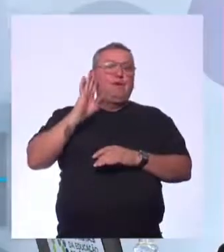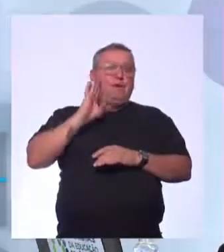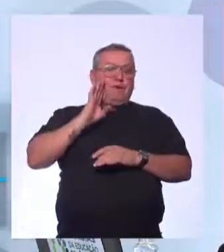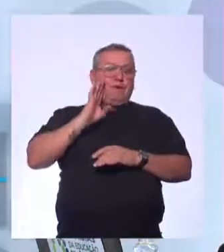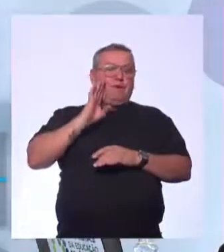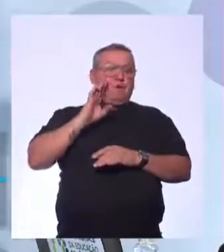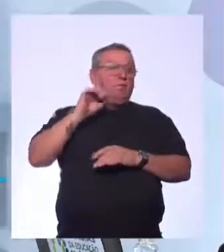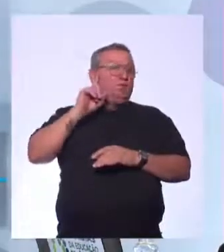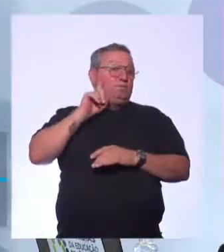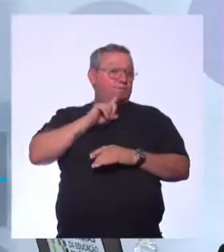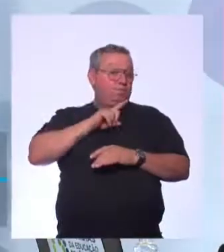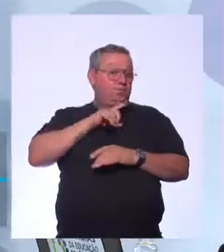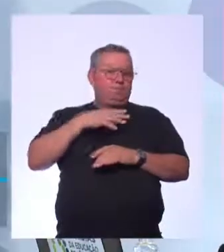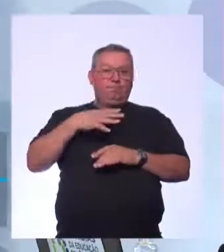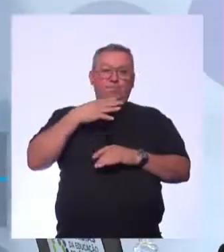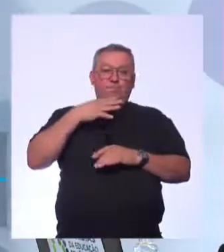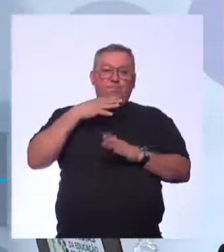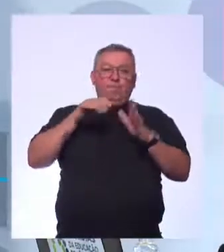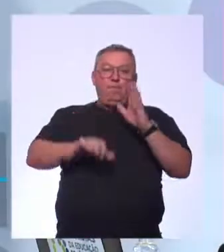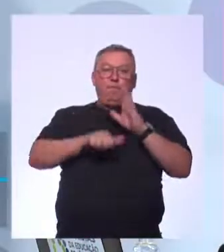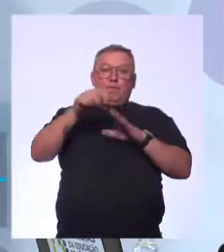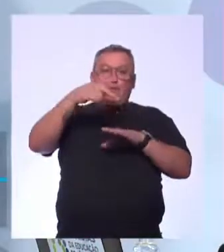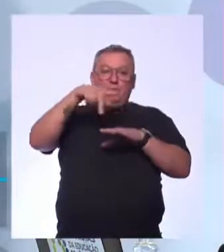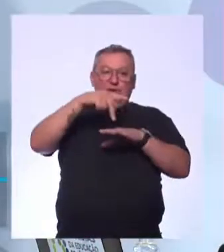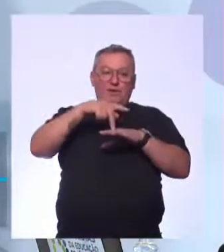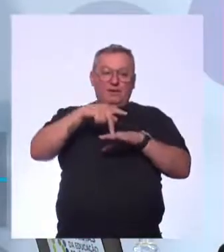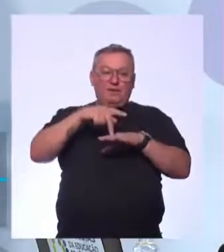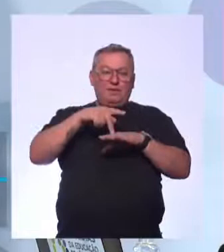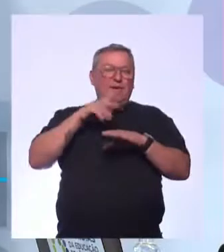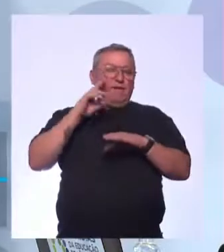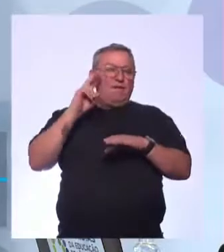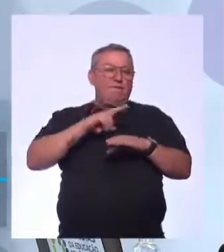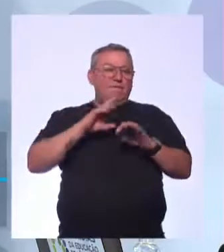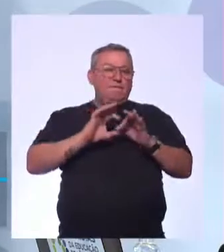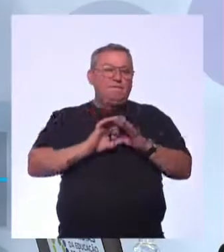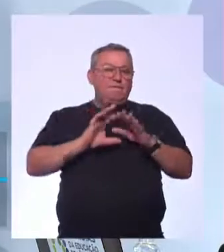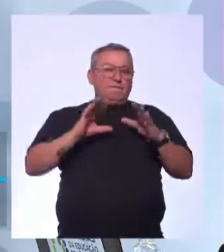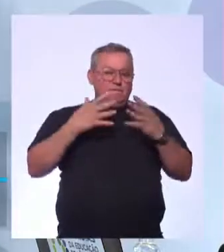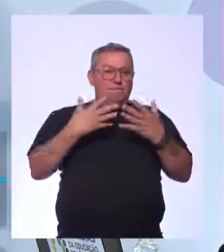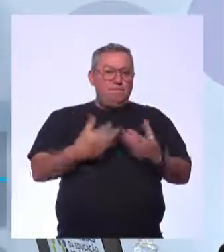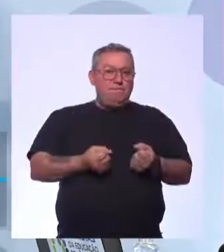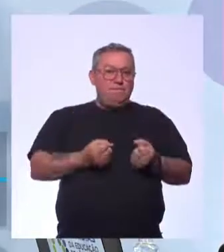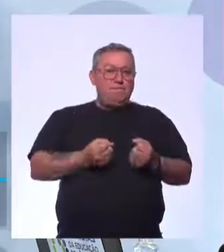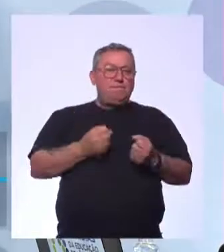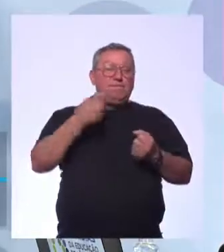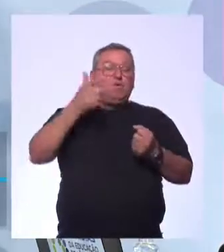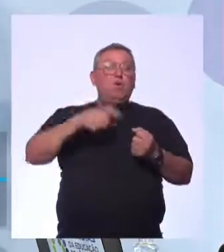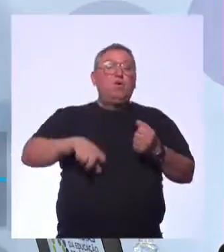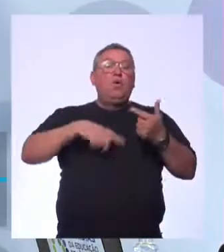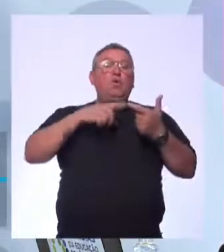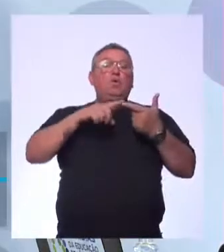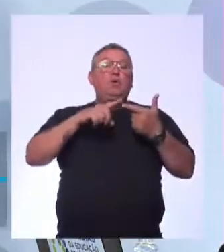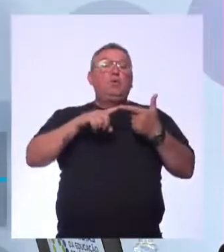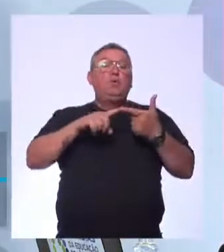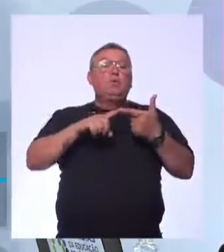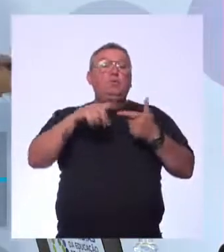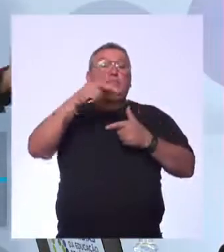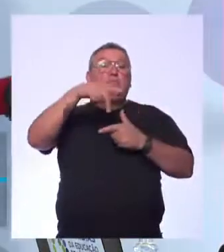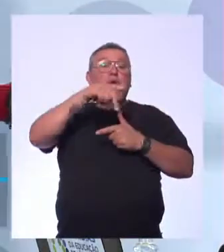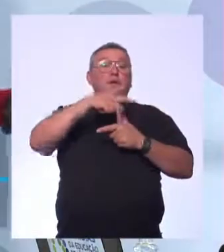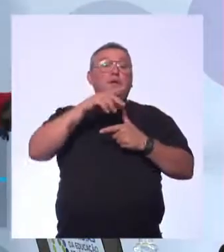Unidos reconhece, ó, primeiro país a reconhecer a nossa independência. Qual foi o outro país a reconhecer a nossa